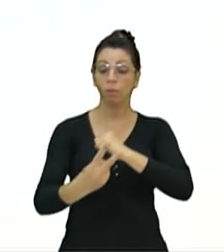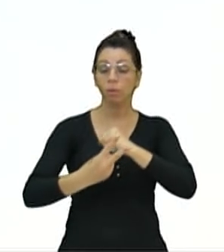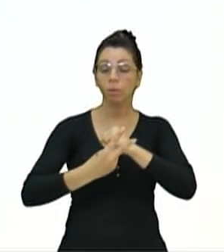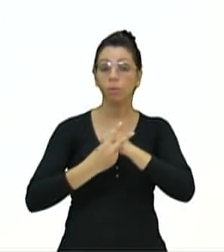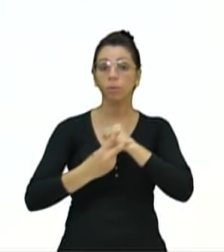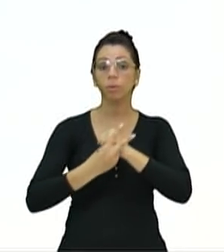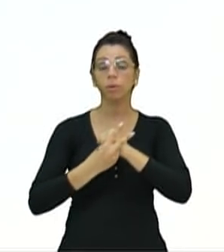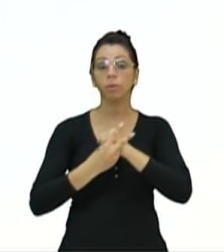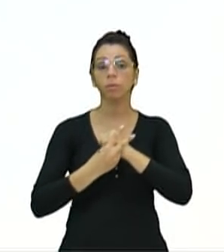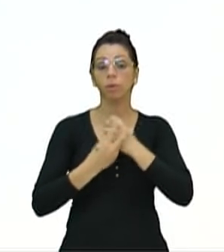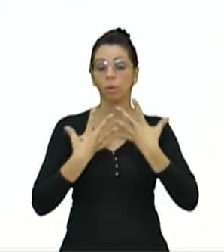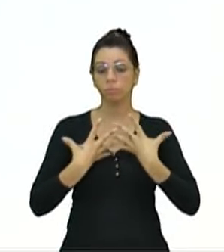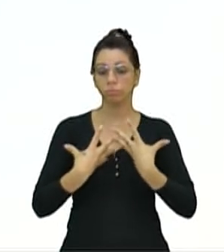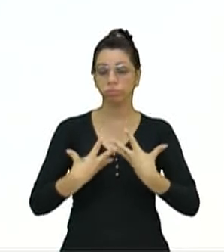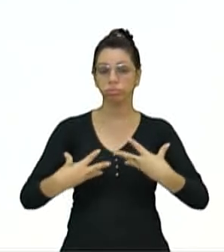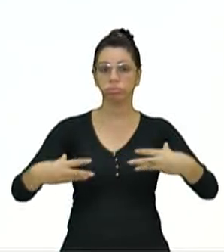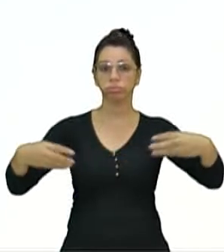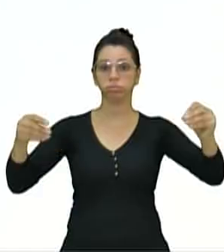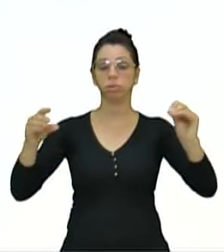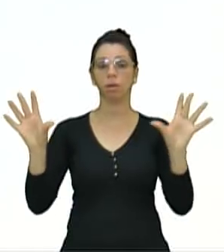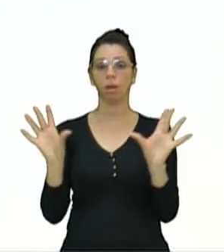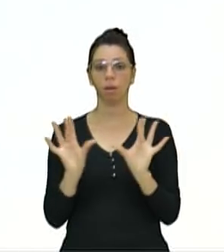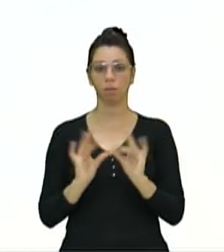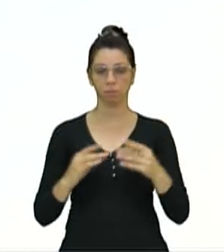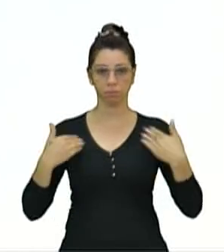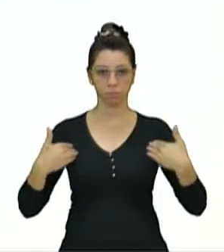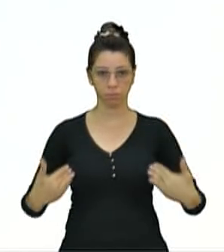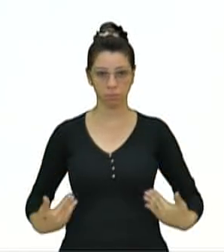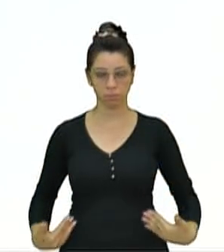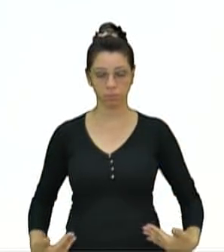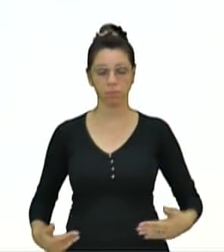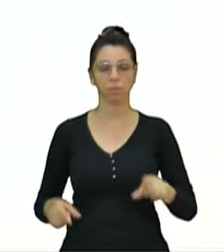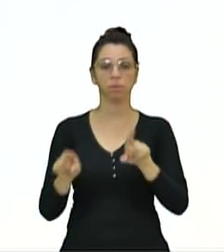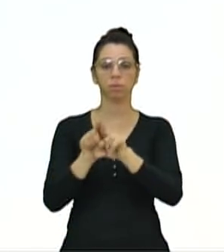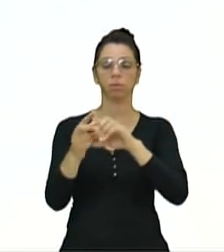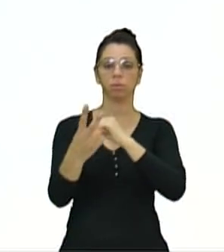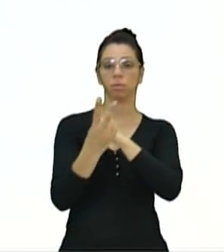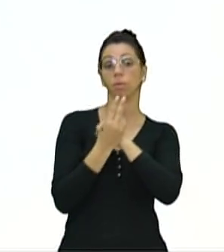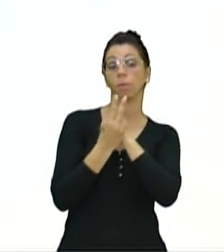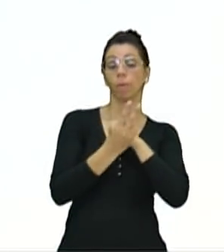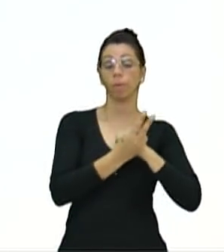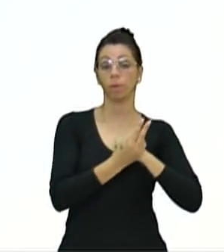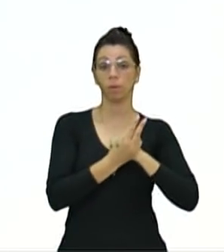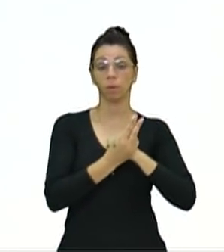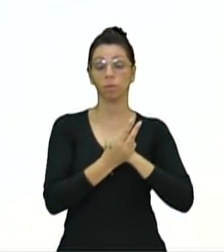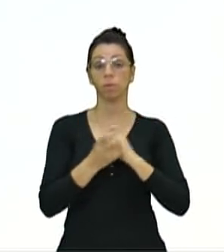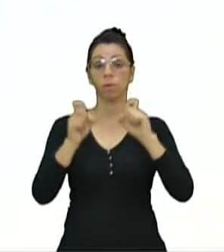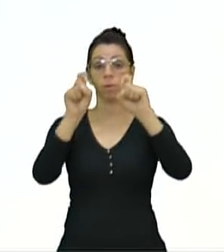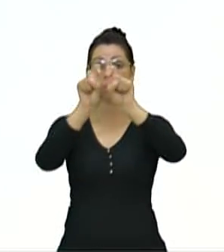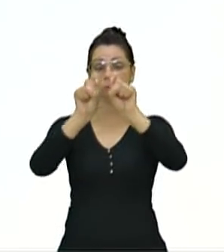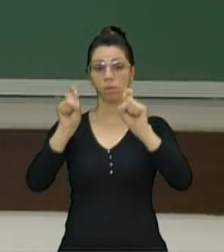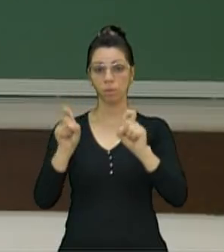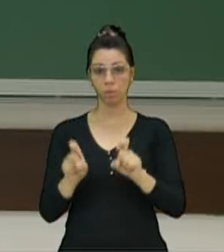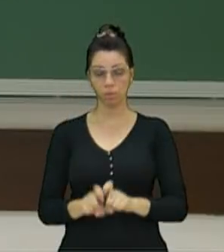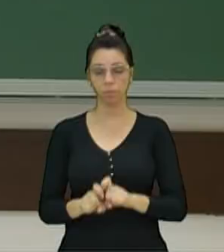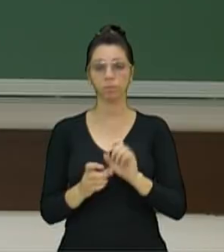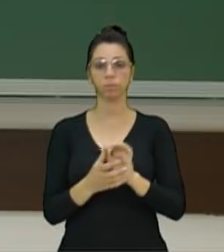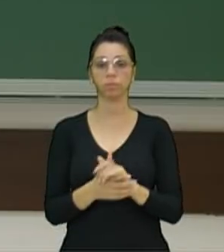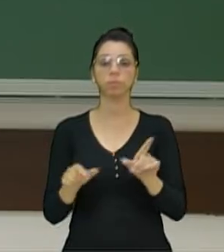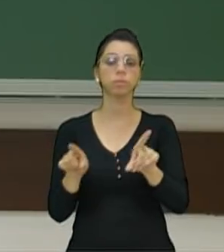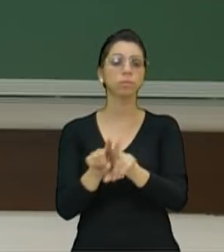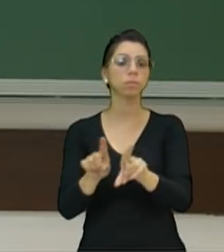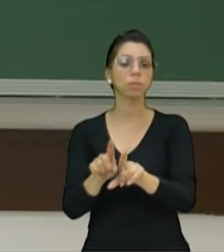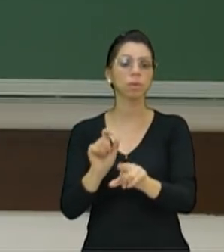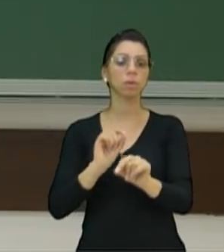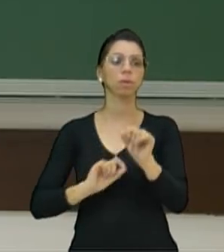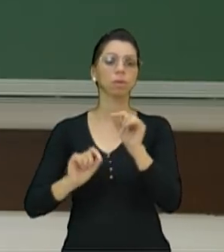retirar o excesso de líquidos do nosso corpo e ele vai agir defendendo o nosso organismo também, tá? Olha só